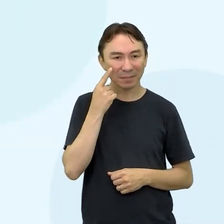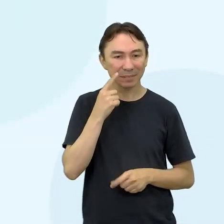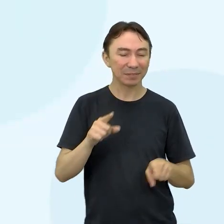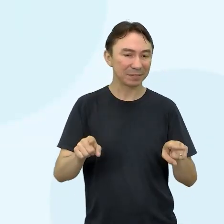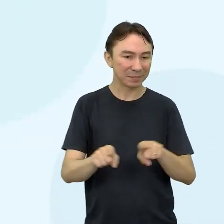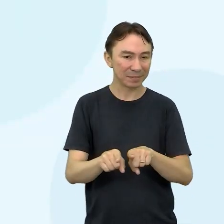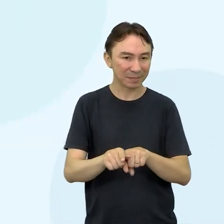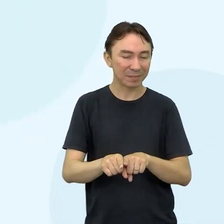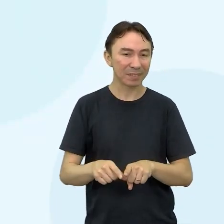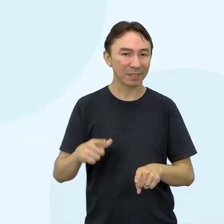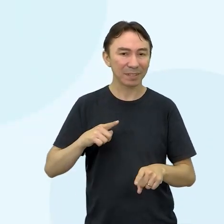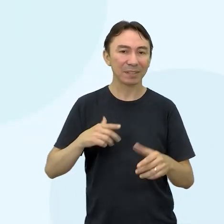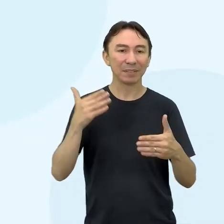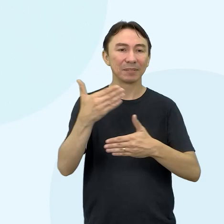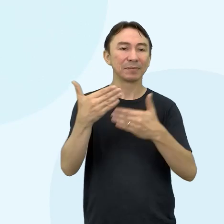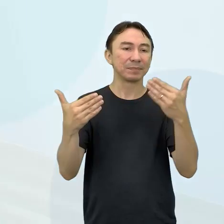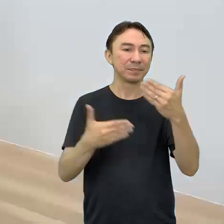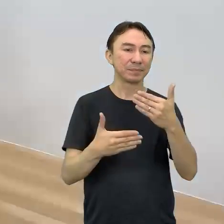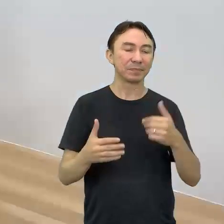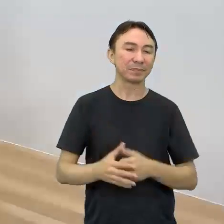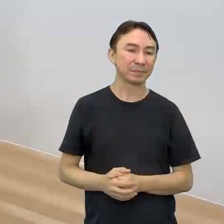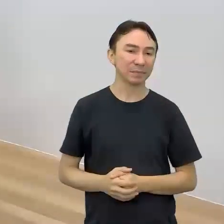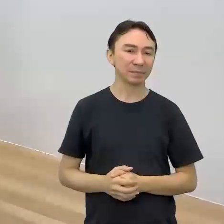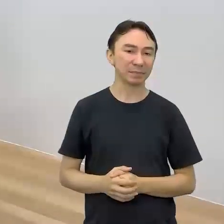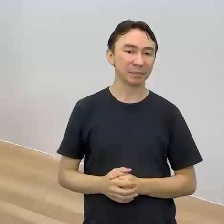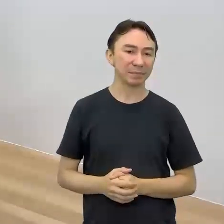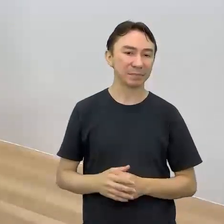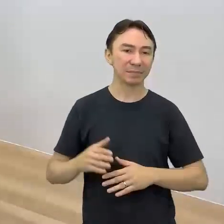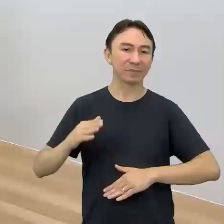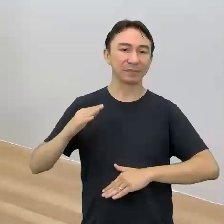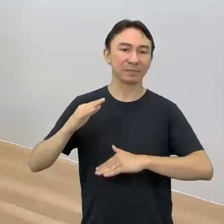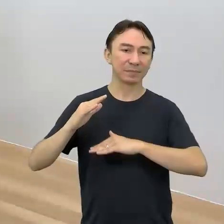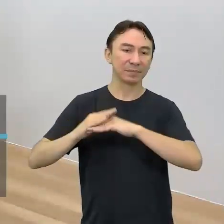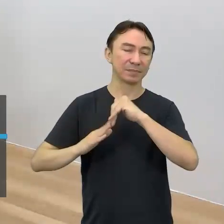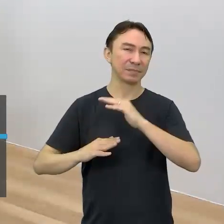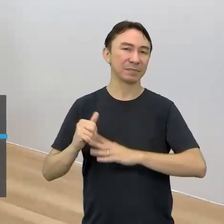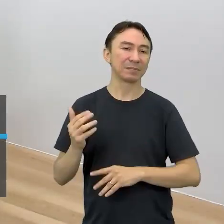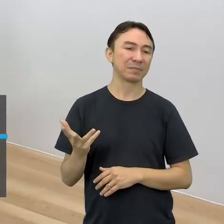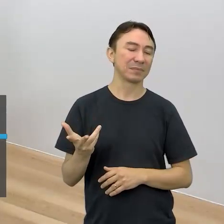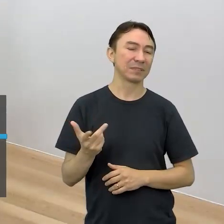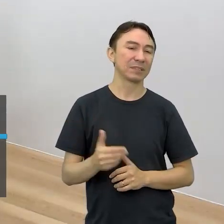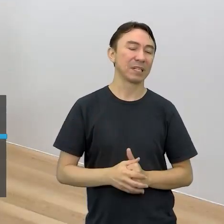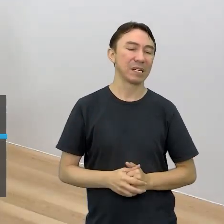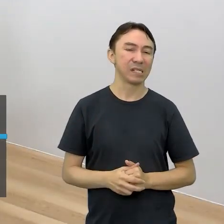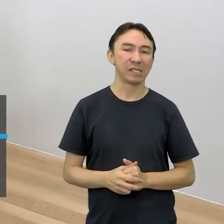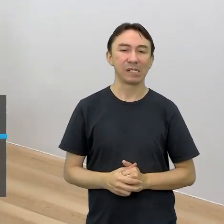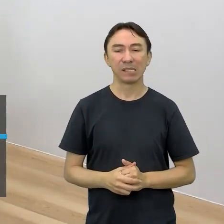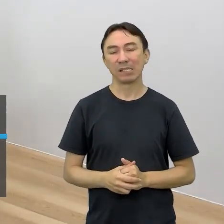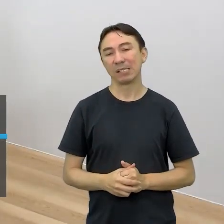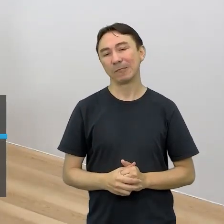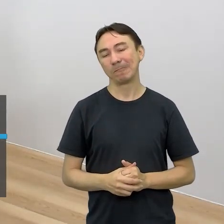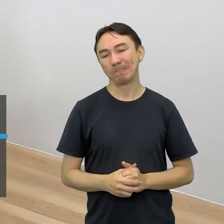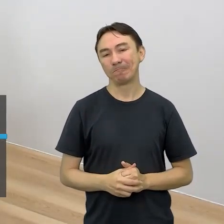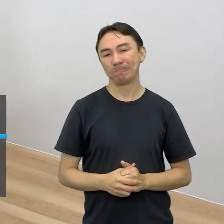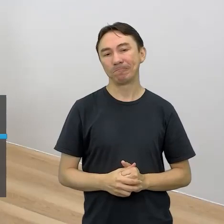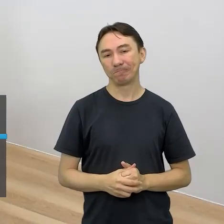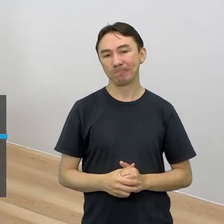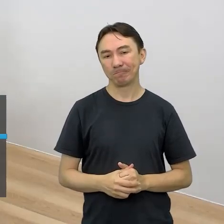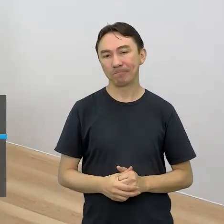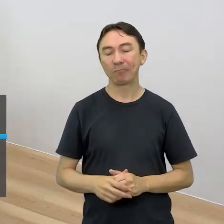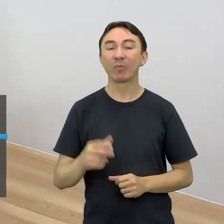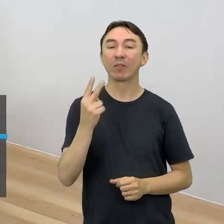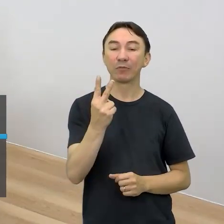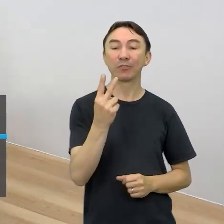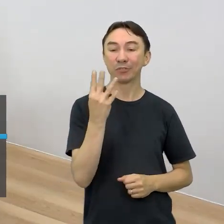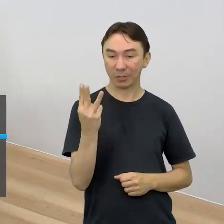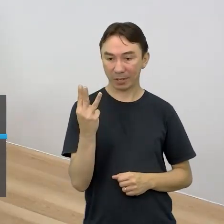na tela o slide. Qual que é o slide das habilidades? Espera aí. O slide 23